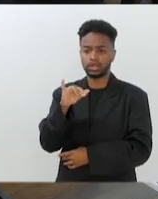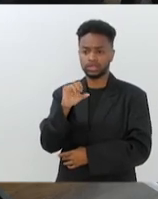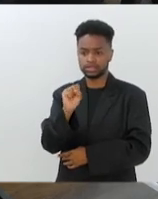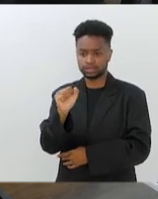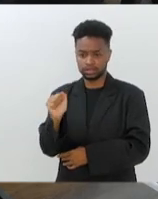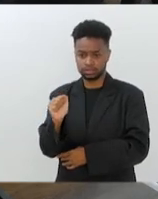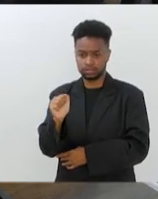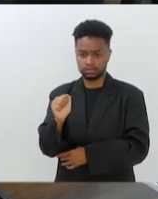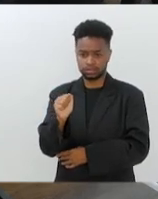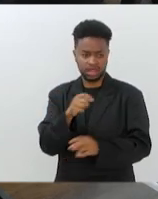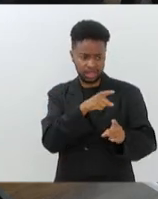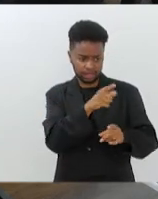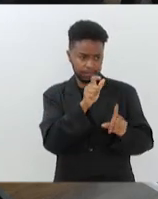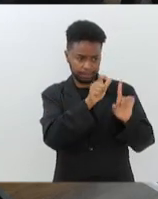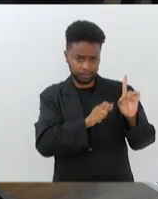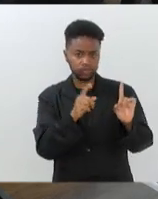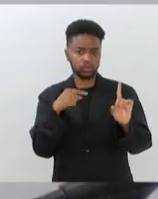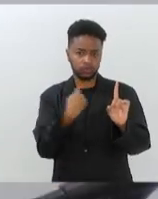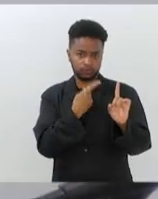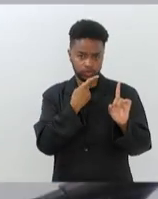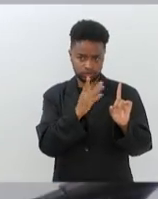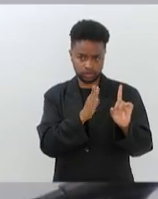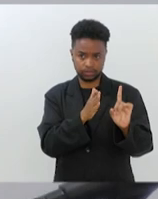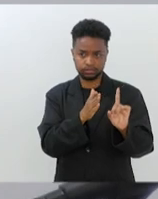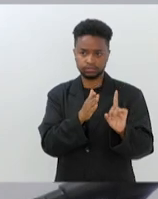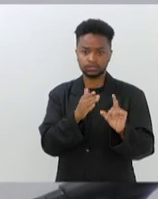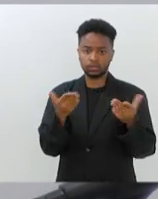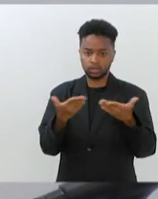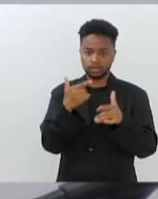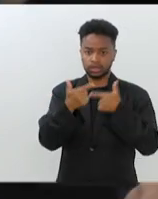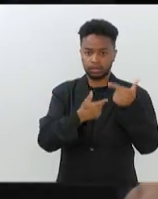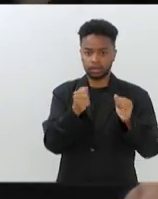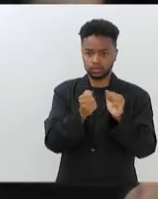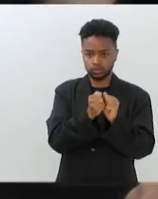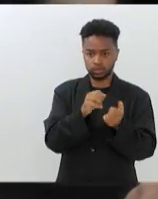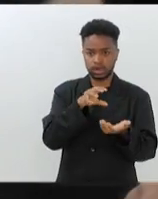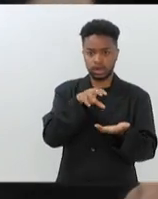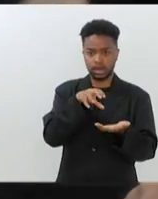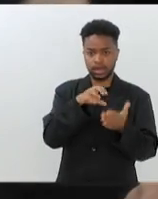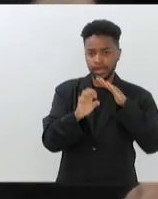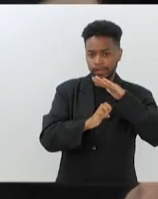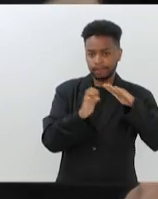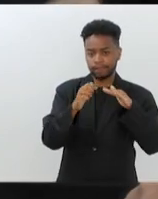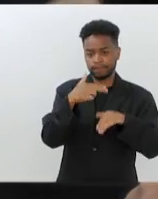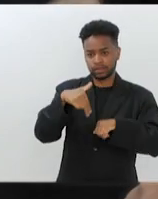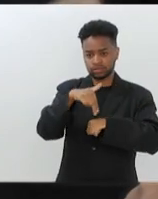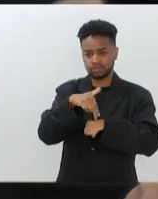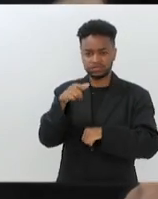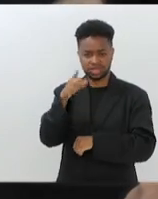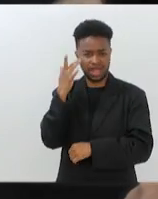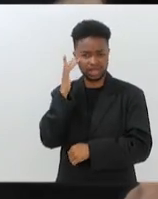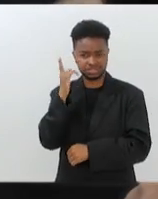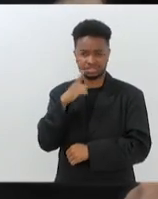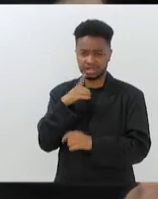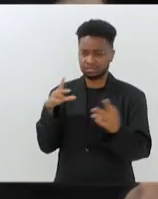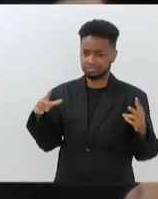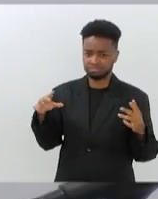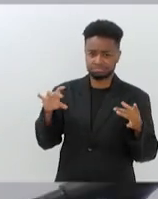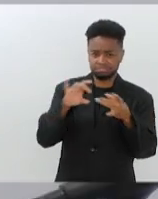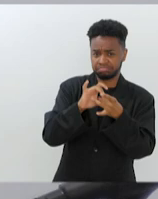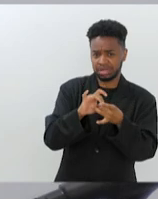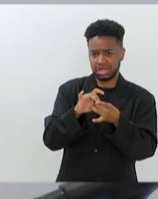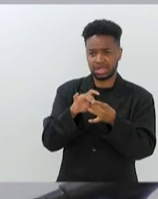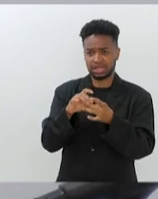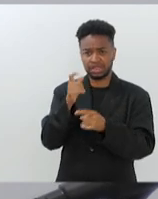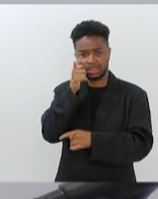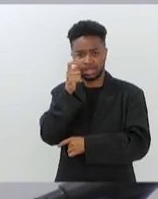Ana Luísa que a gente já fez menção aqui essa mesma hoje trabalha na agência nacional isso a senhora acha que tem algum conflito de interesse no fato dela hoje trabalhar